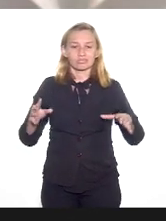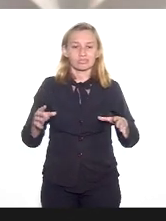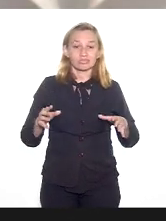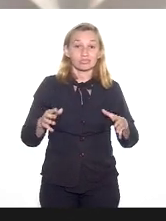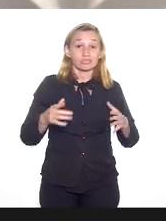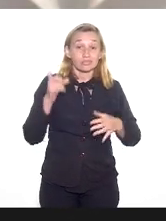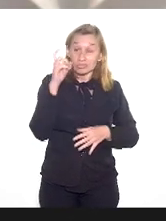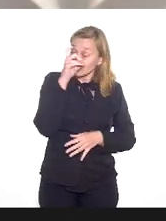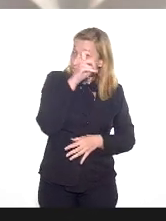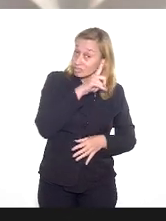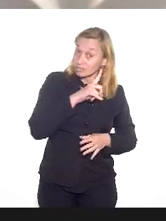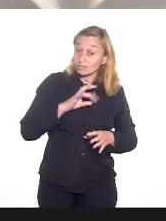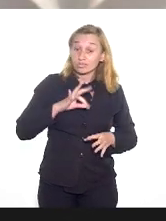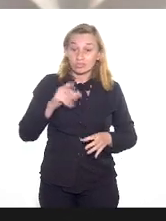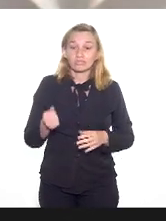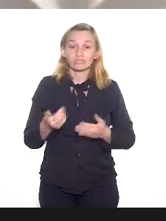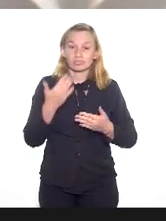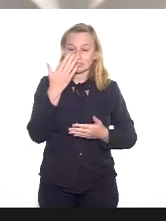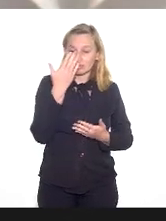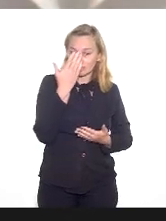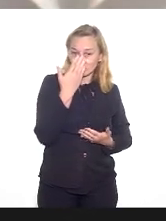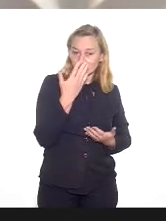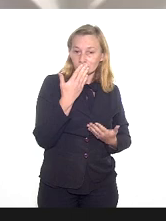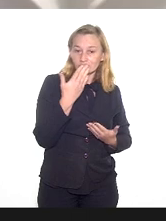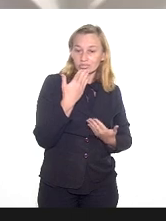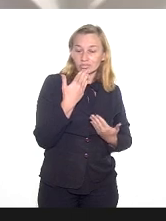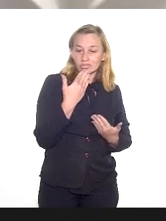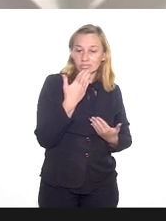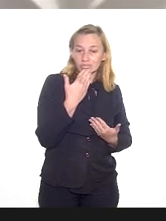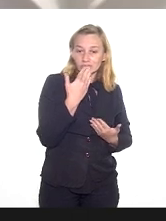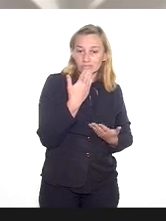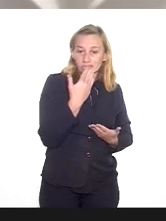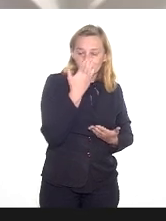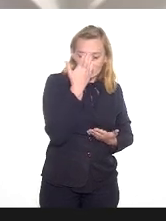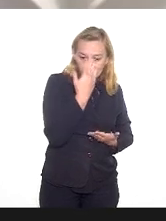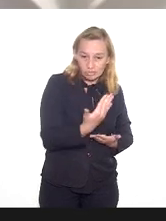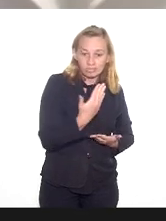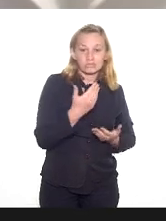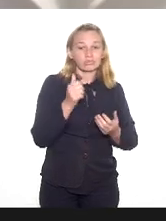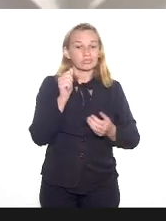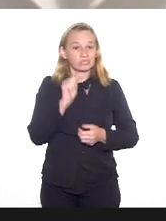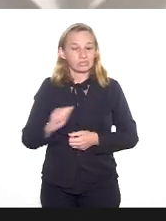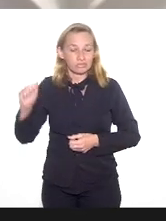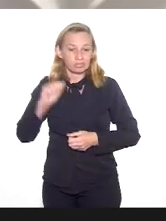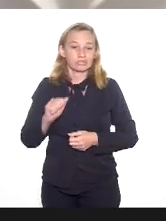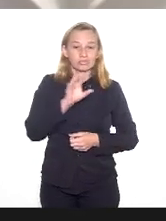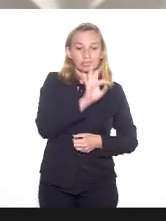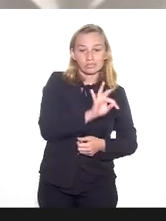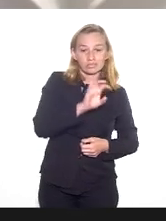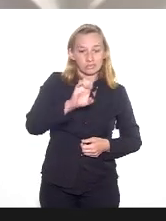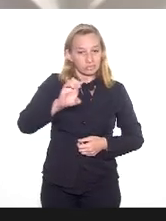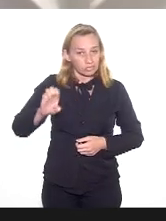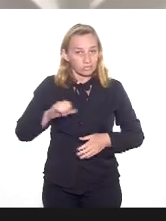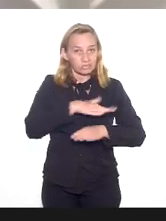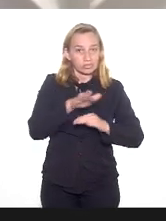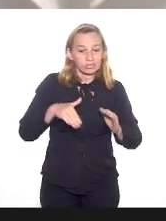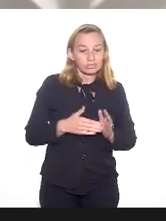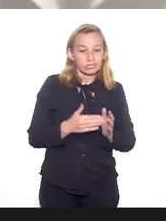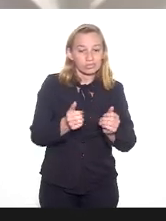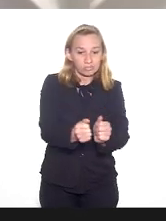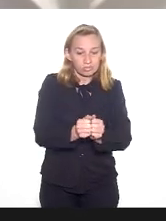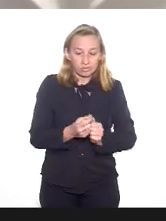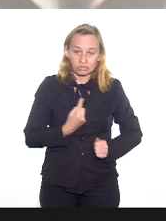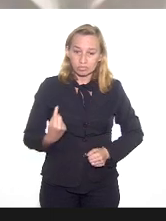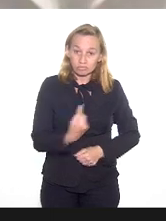denso sobre tudo isso, cumprimentar as assessorias, cumprimentar o TCE e todos os órgãos que estiveram conosco. Eu não